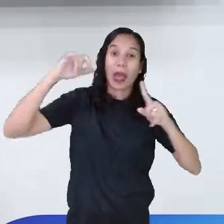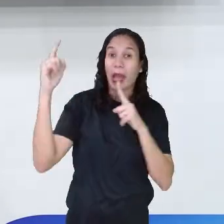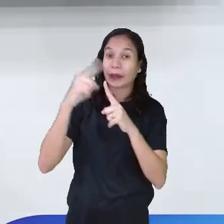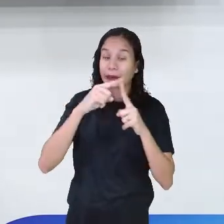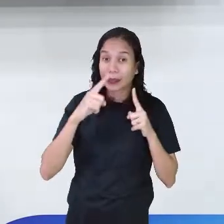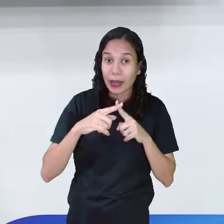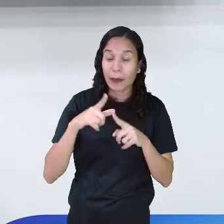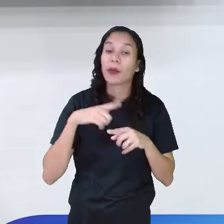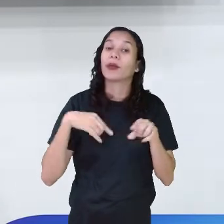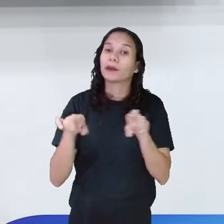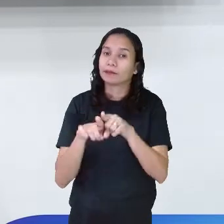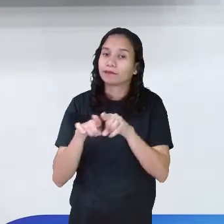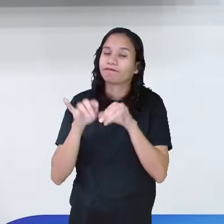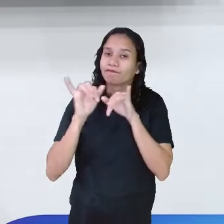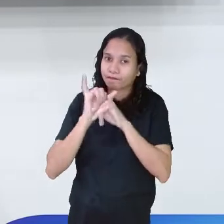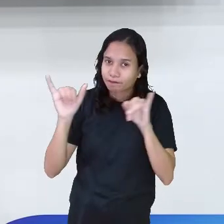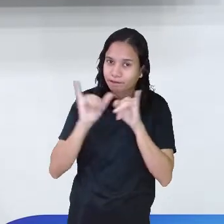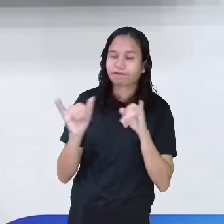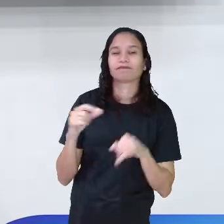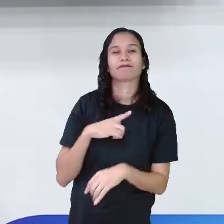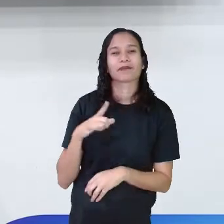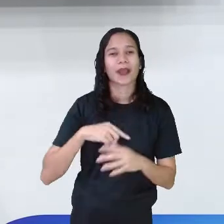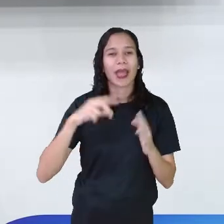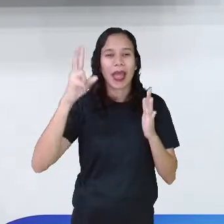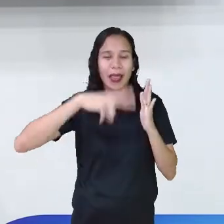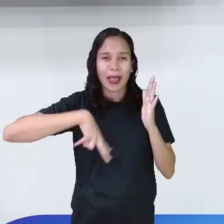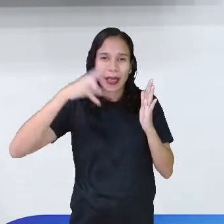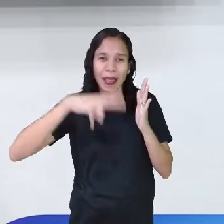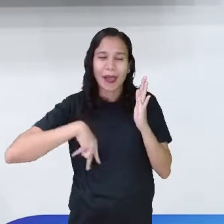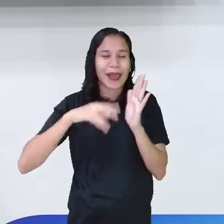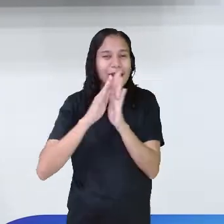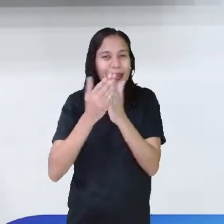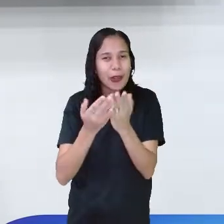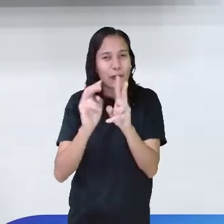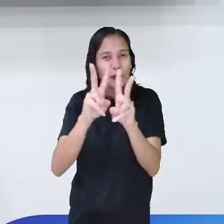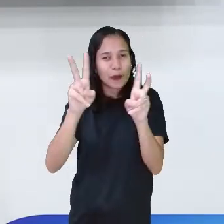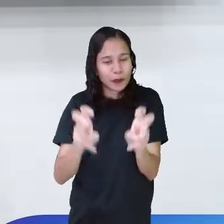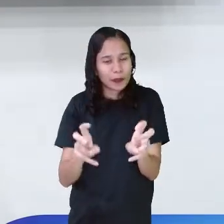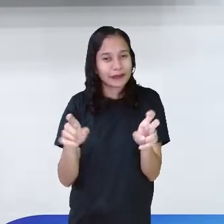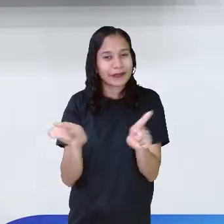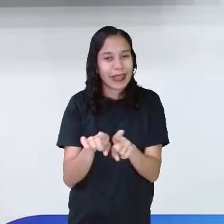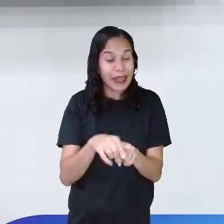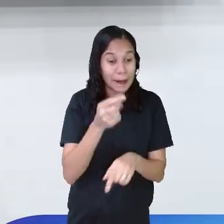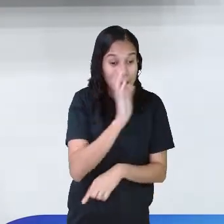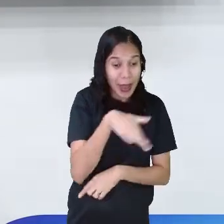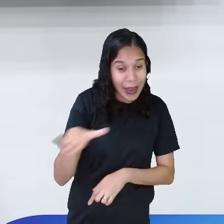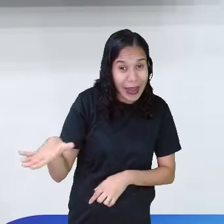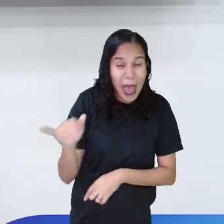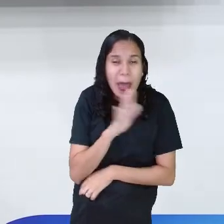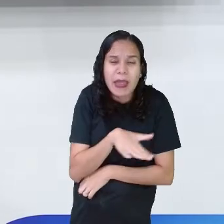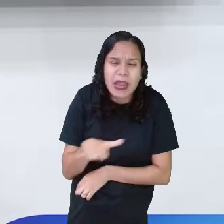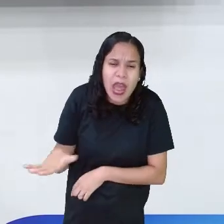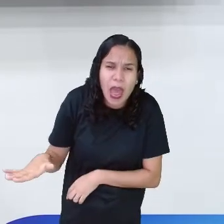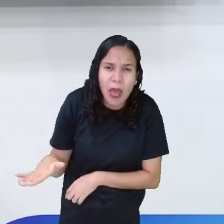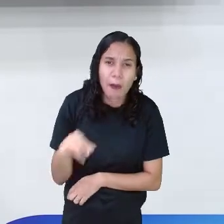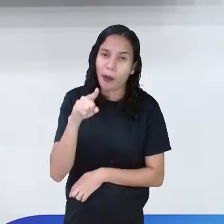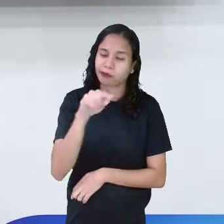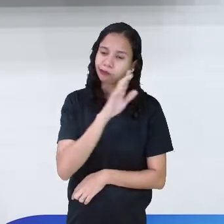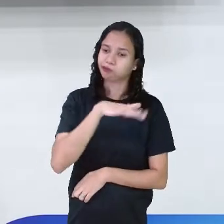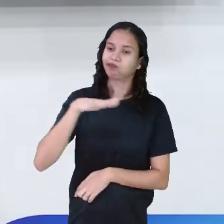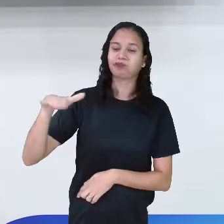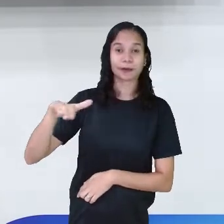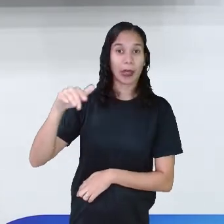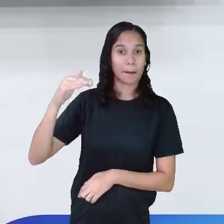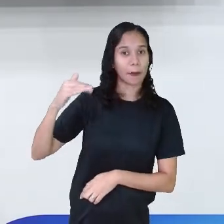tudo, notícias. Vocês vão poder ler livros que falam sobre isso, vocês vão poder, tem para criança pequenininha, para vocês já são maiorzinhos,